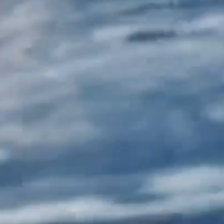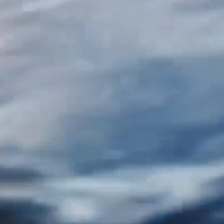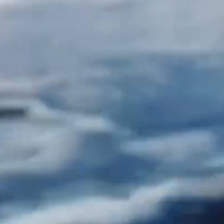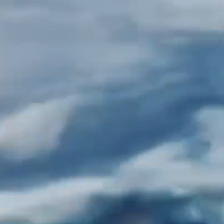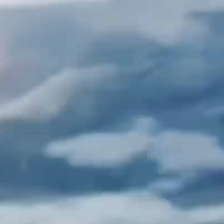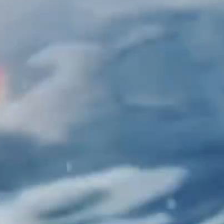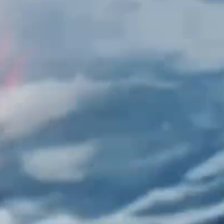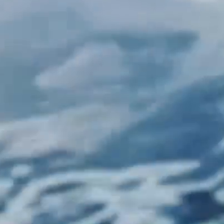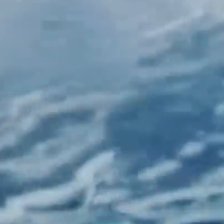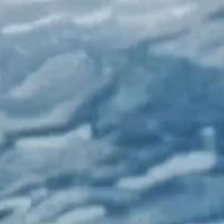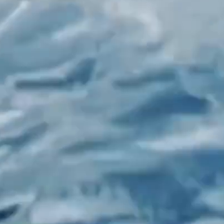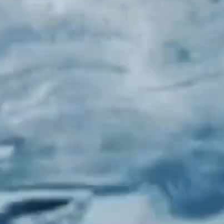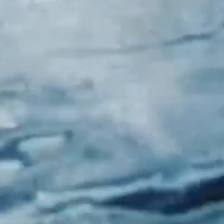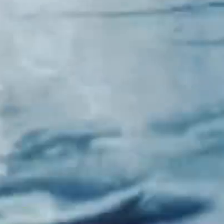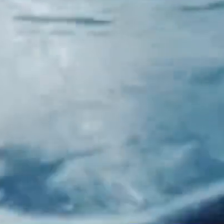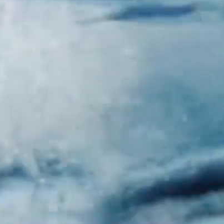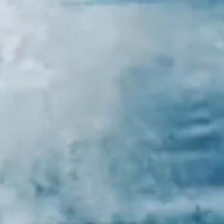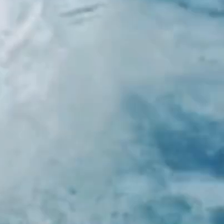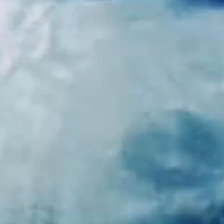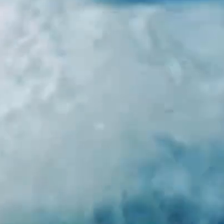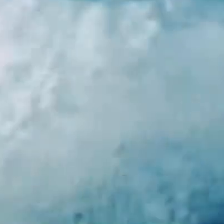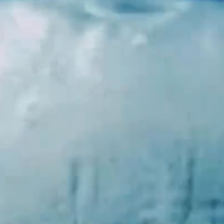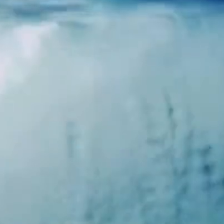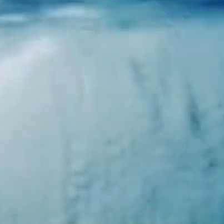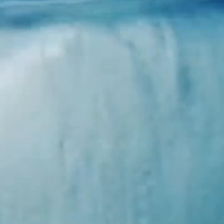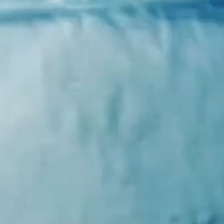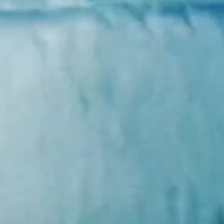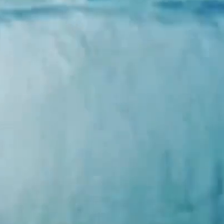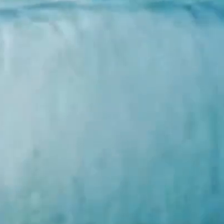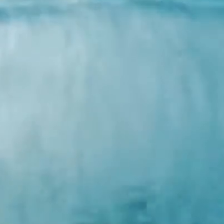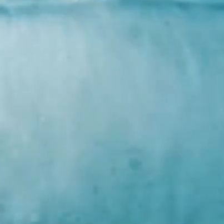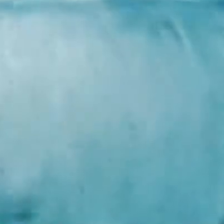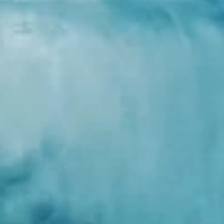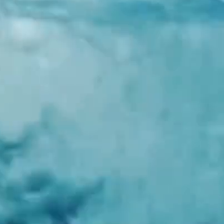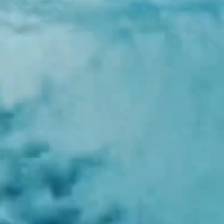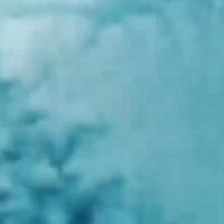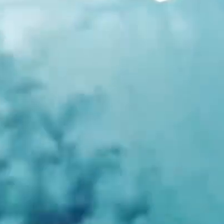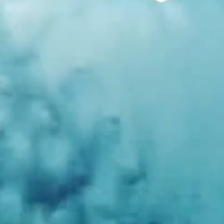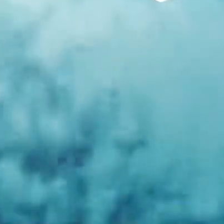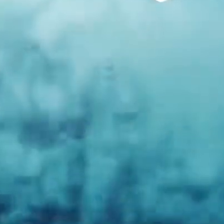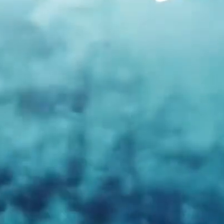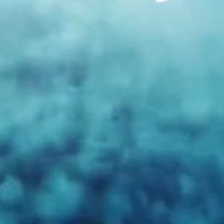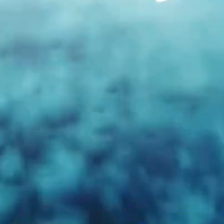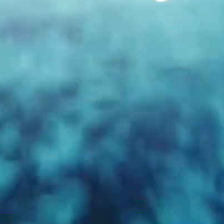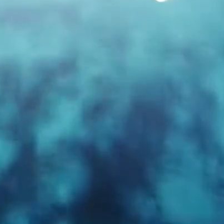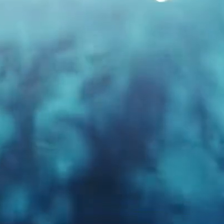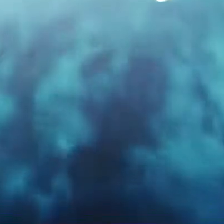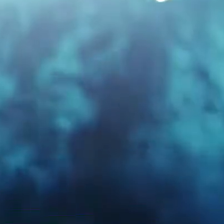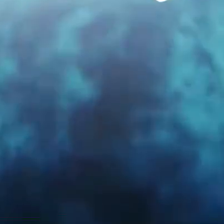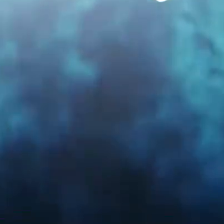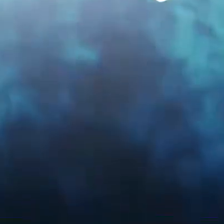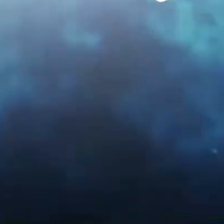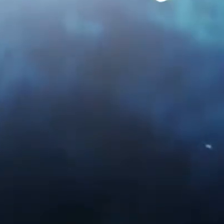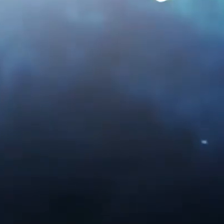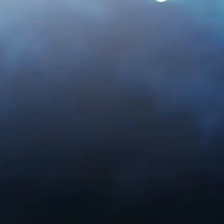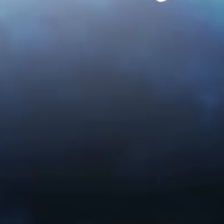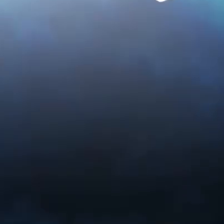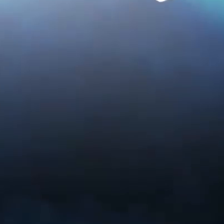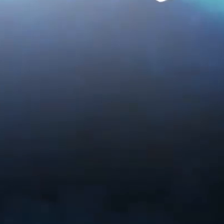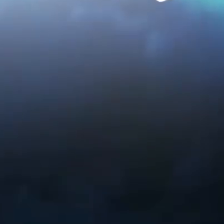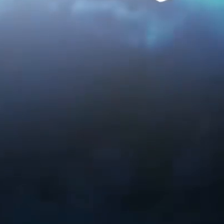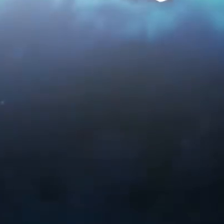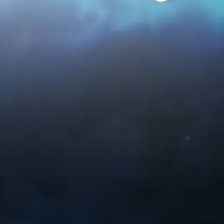abrir ainda mais das casas, para que a paz do Senhor reine, para que o reino do Senhor entre em